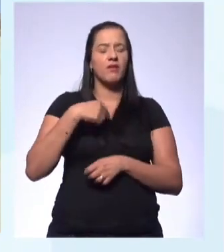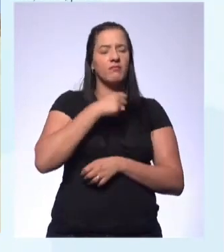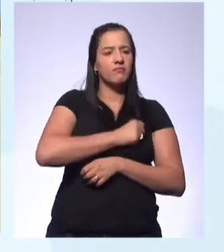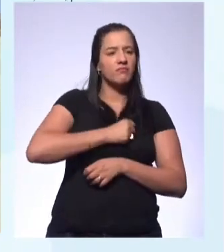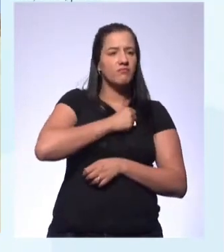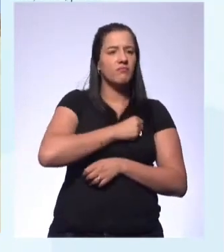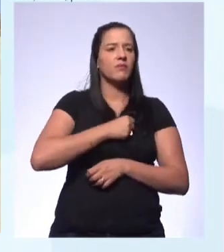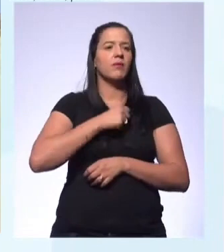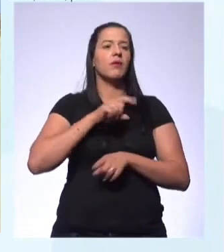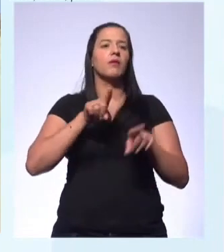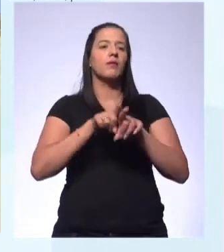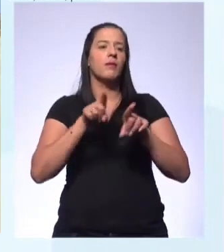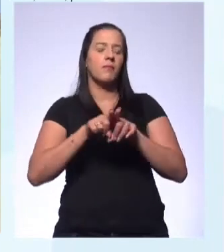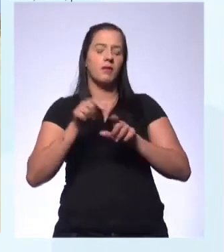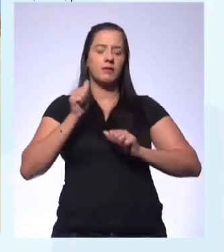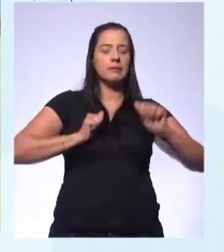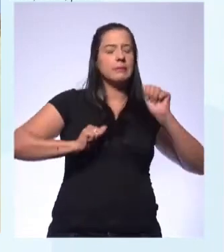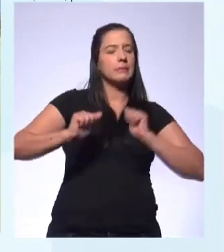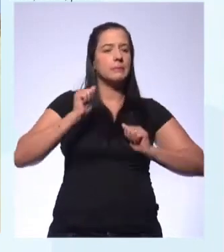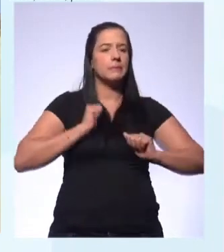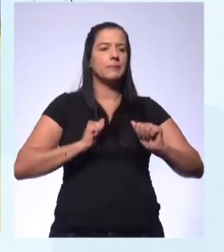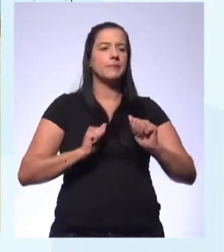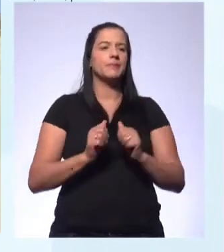a esperança.